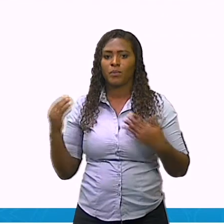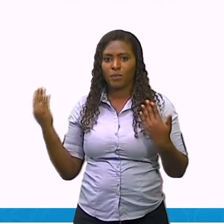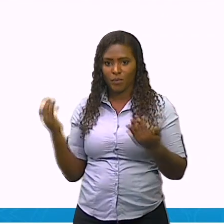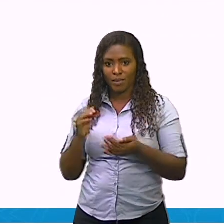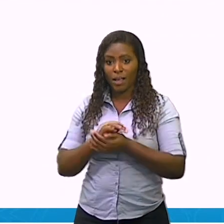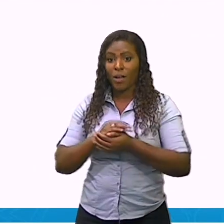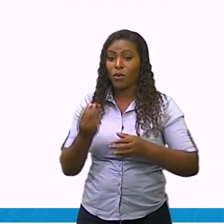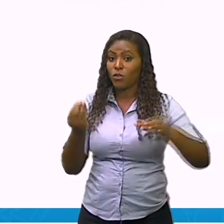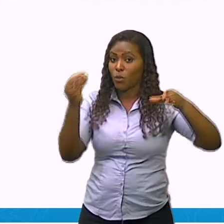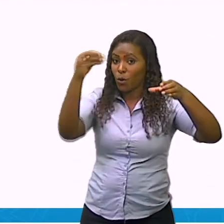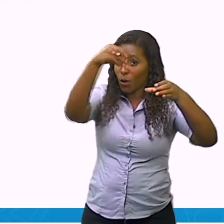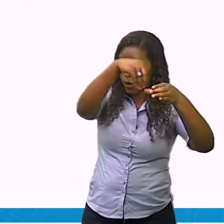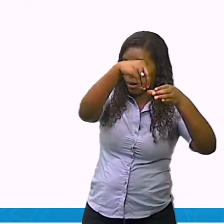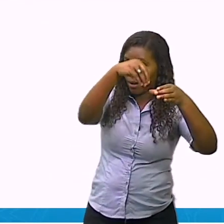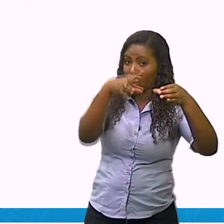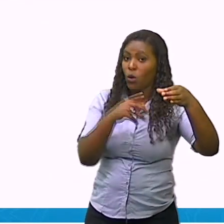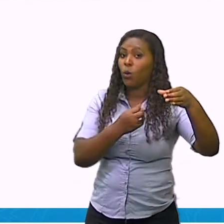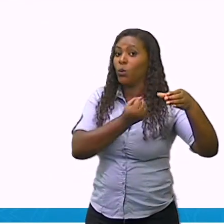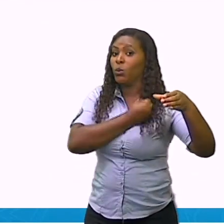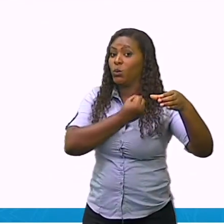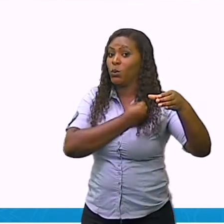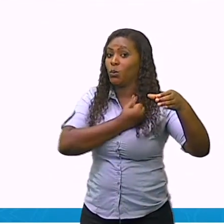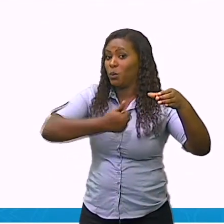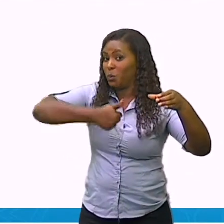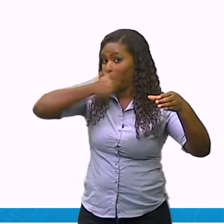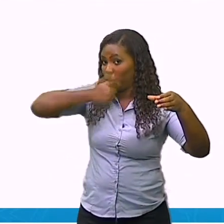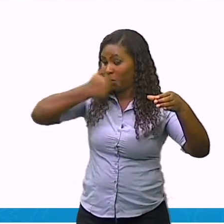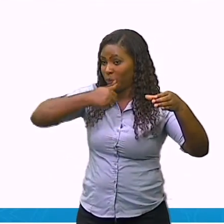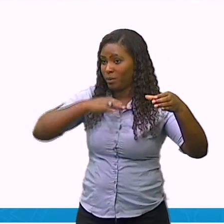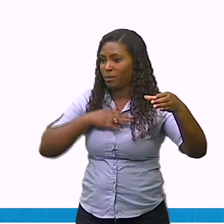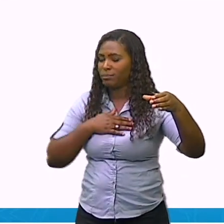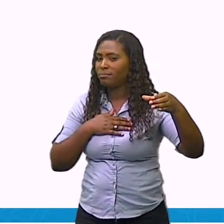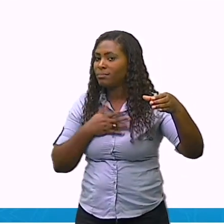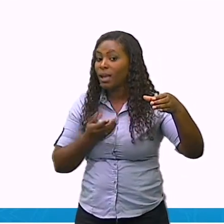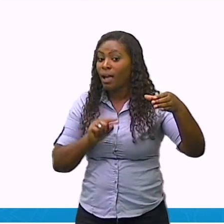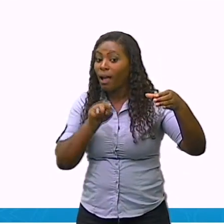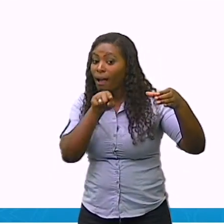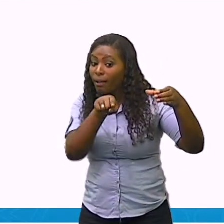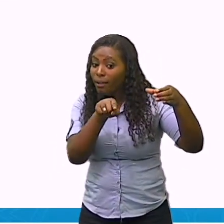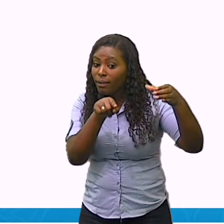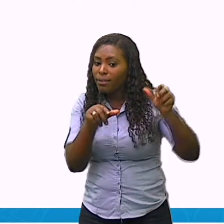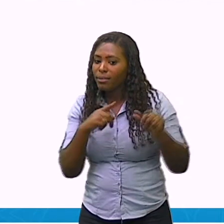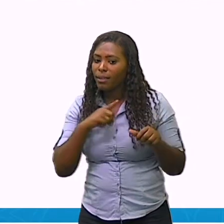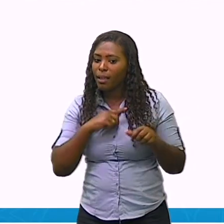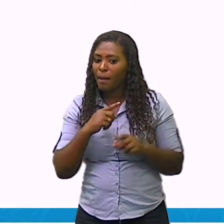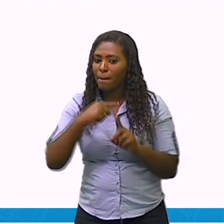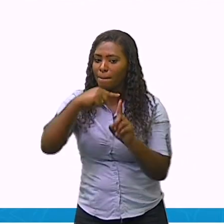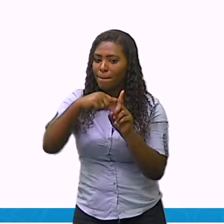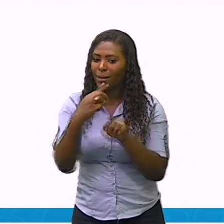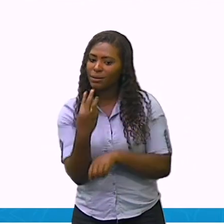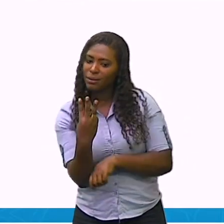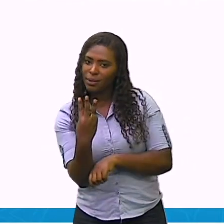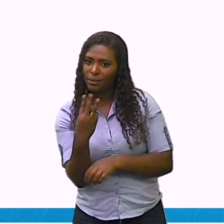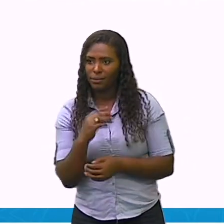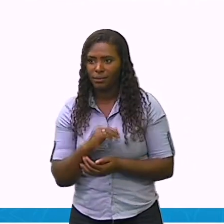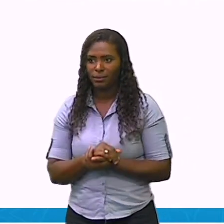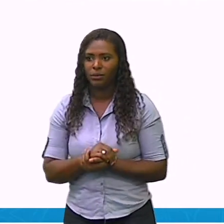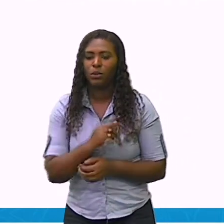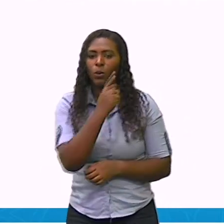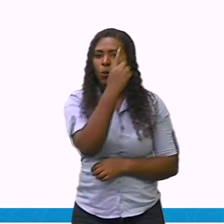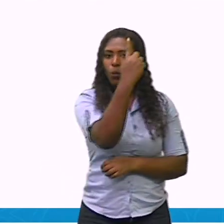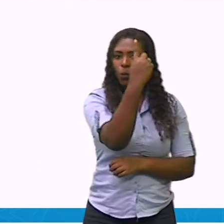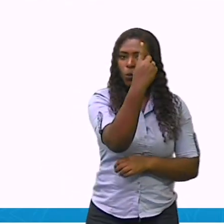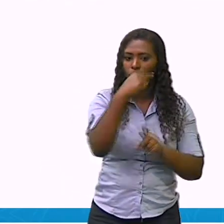nessa máquina, programado para somar 3 unidades. 1 mais 3,